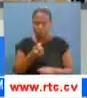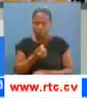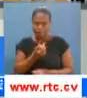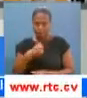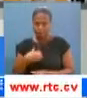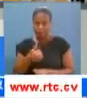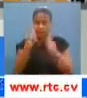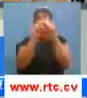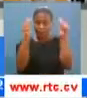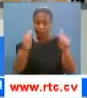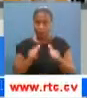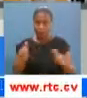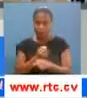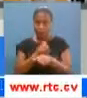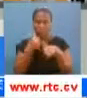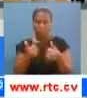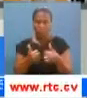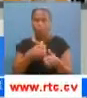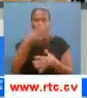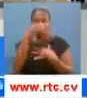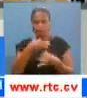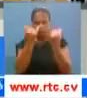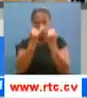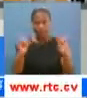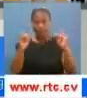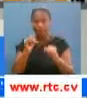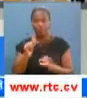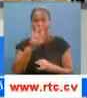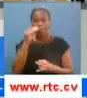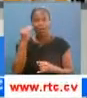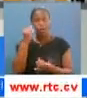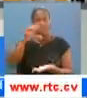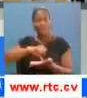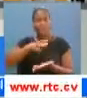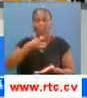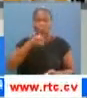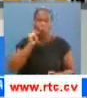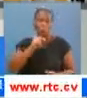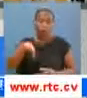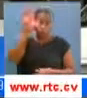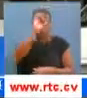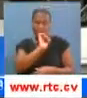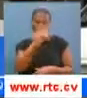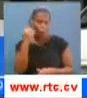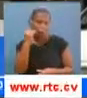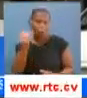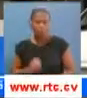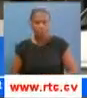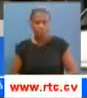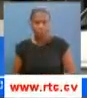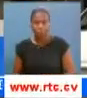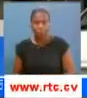cabo-verdiano, um sistema que funciona bem e que garante a independência do Banco Central, diz o Governador.